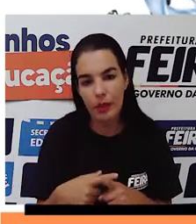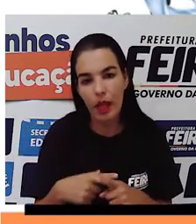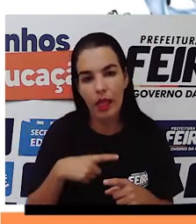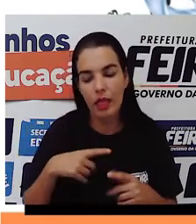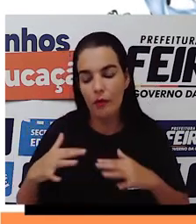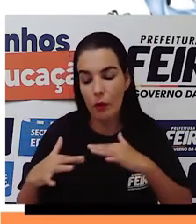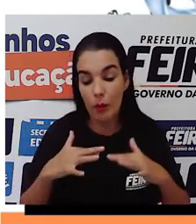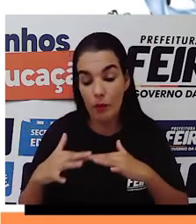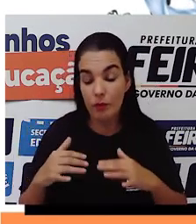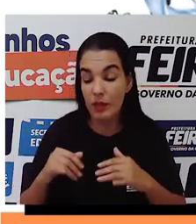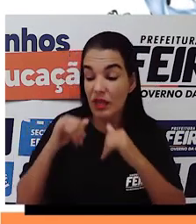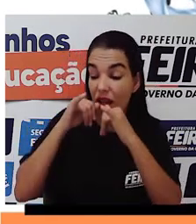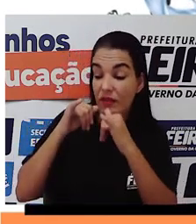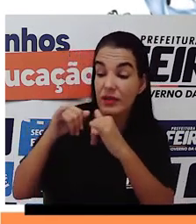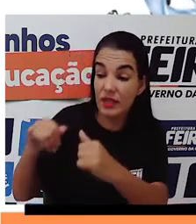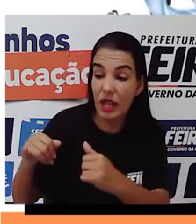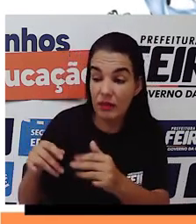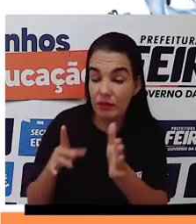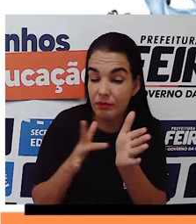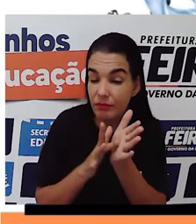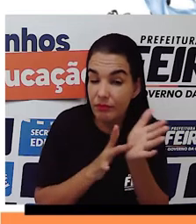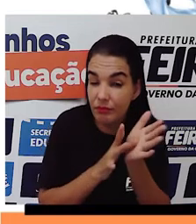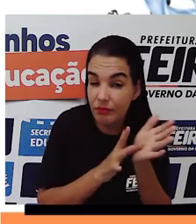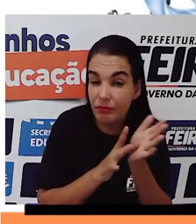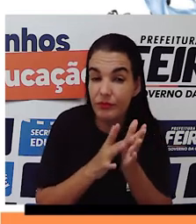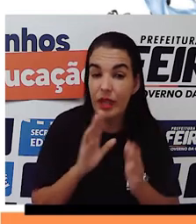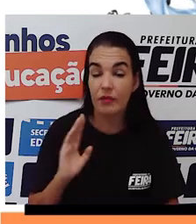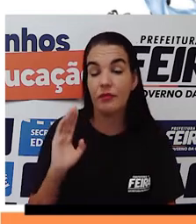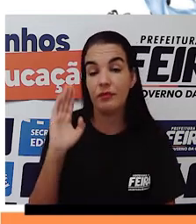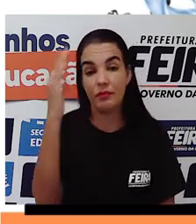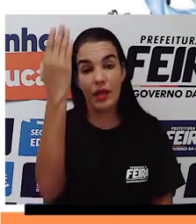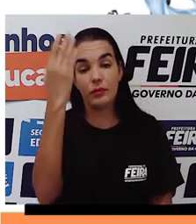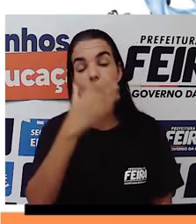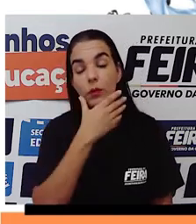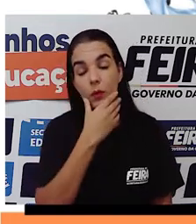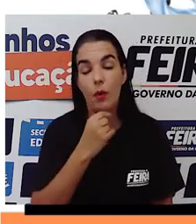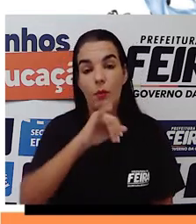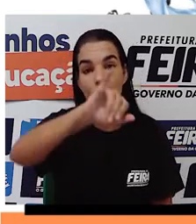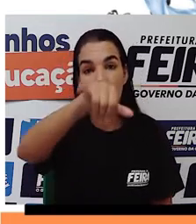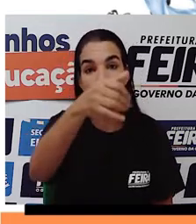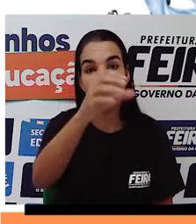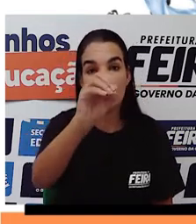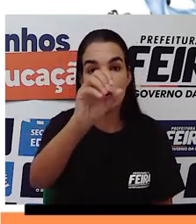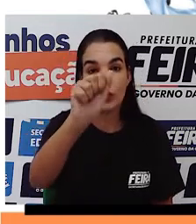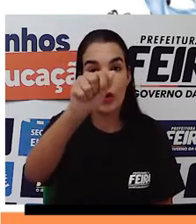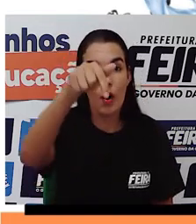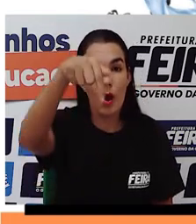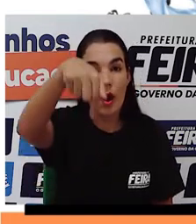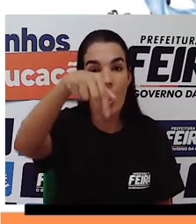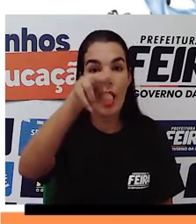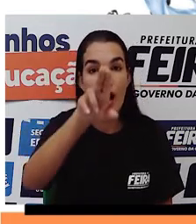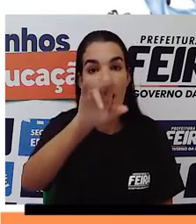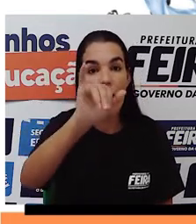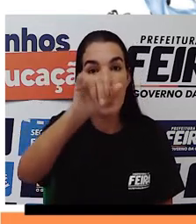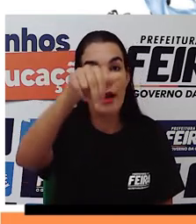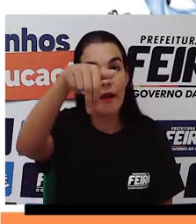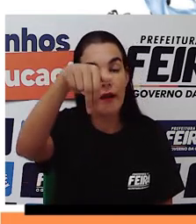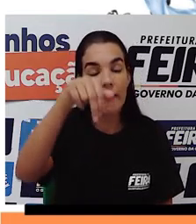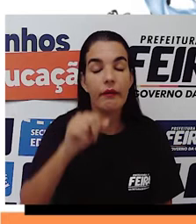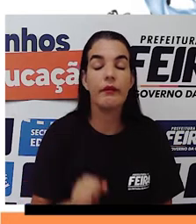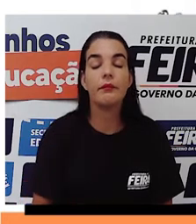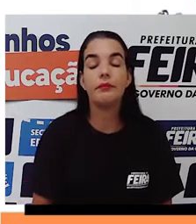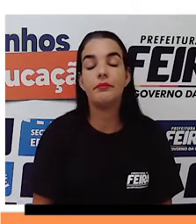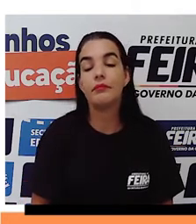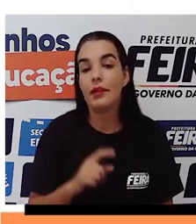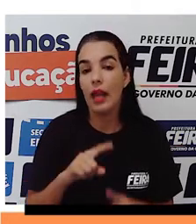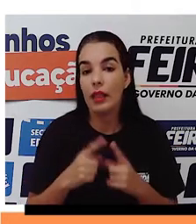foi denunciado ao governo por um dos integrantes do movimento conhecido como Joaquim Silvério dos Reis. A coroa portuguesa agiu